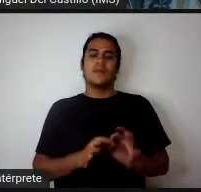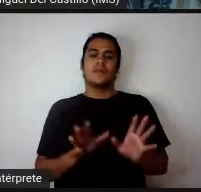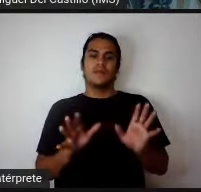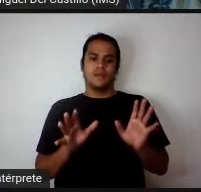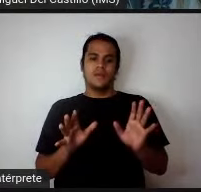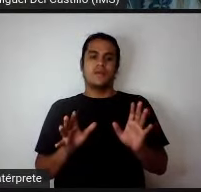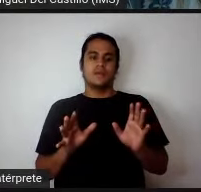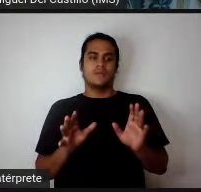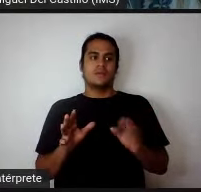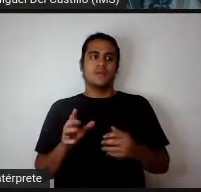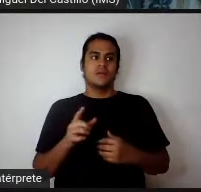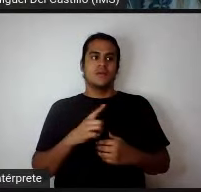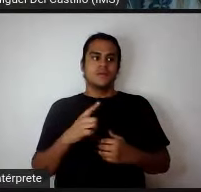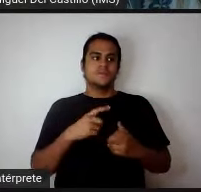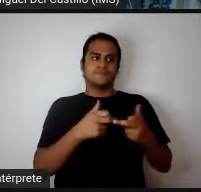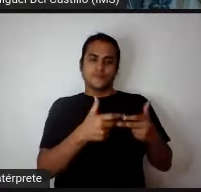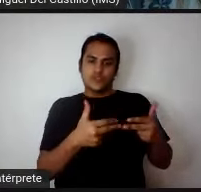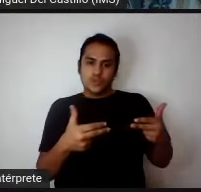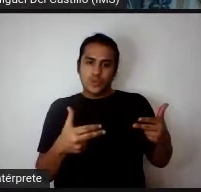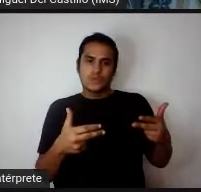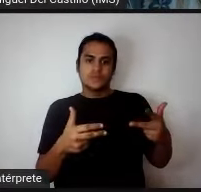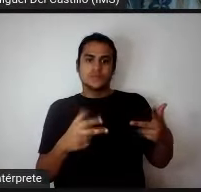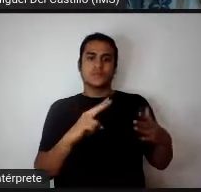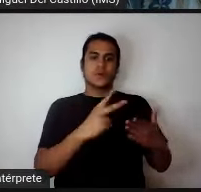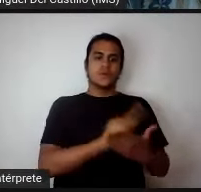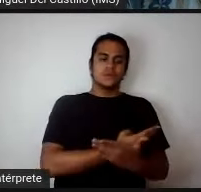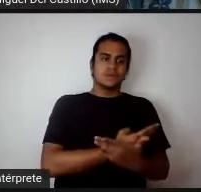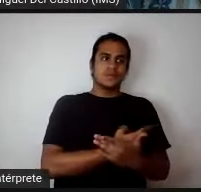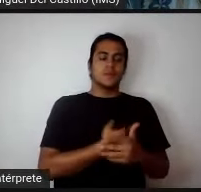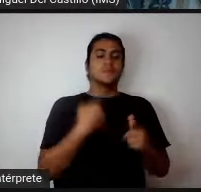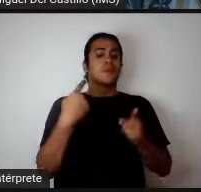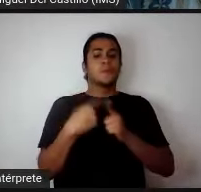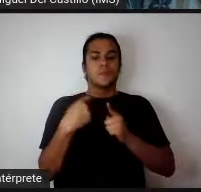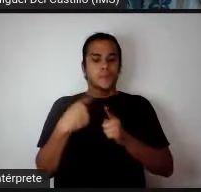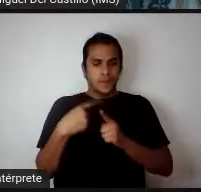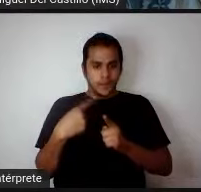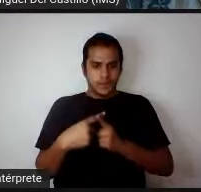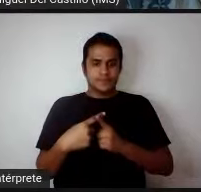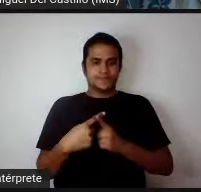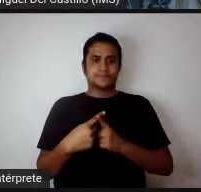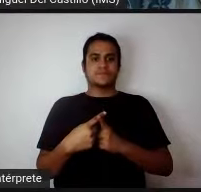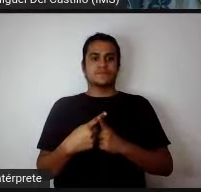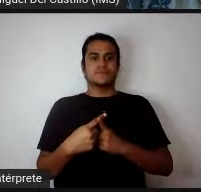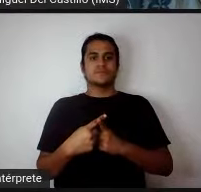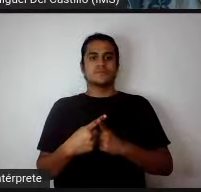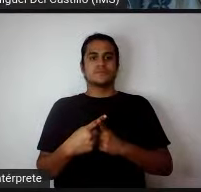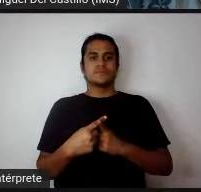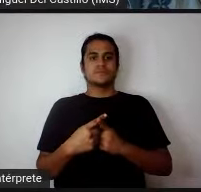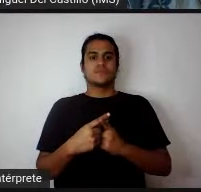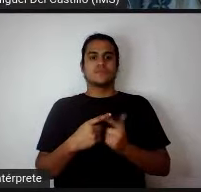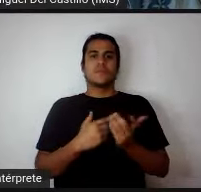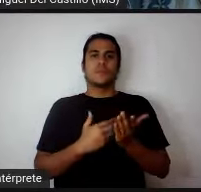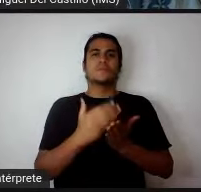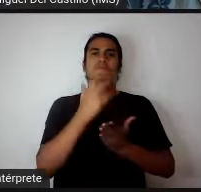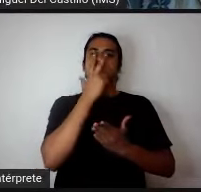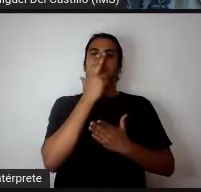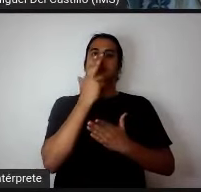coisas vinham, porque quando você anda com uma